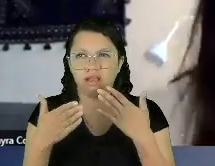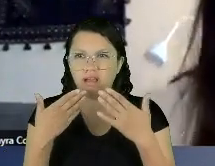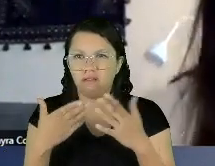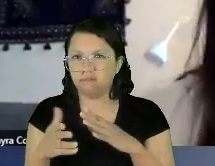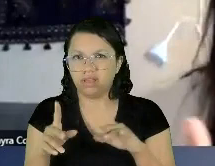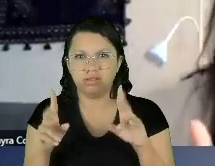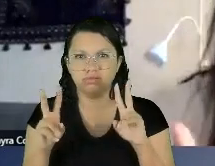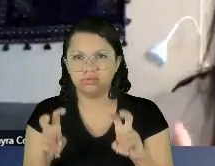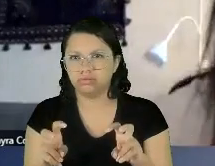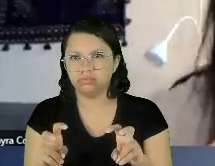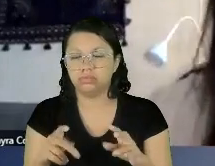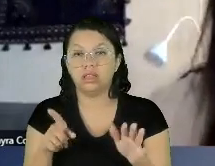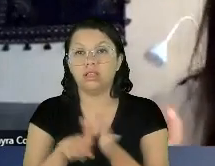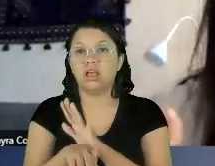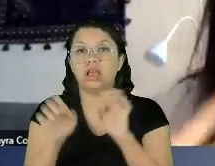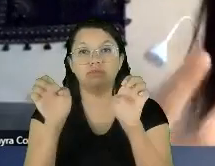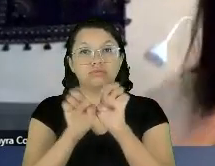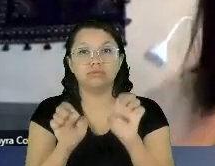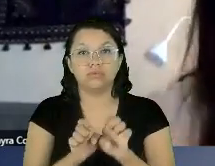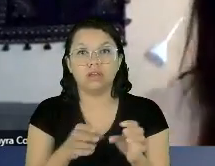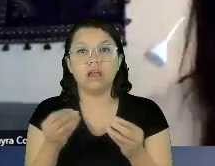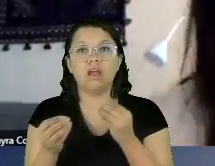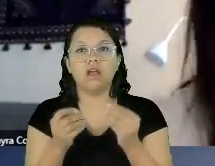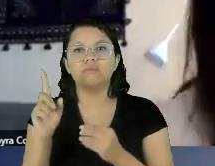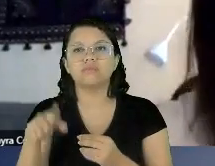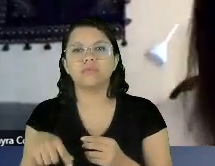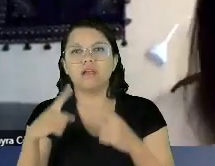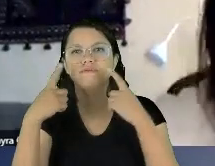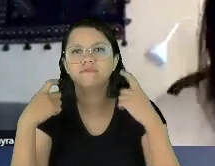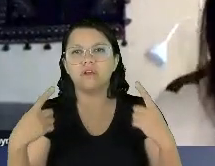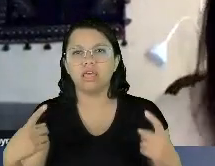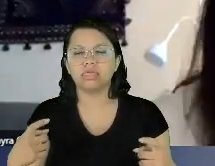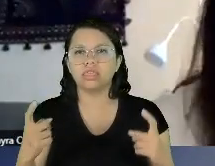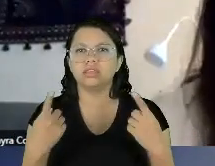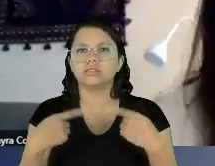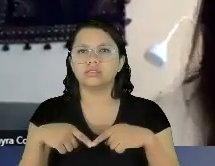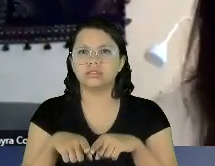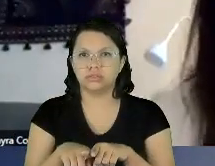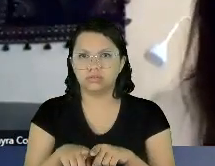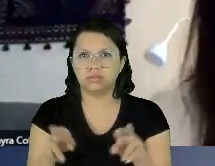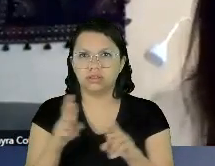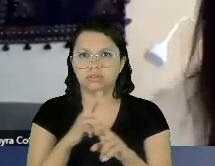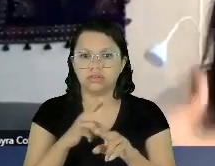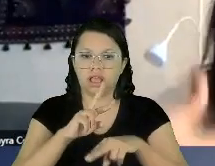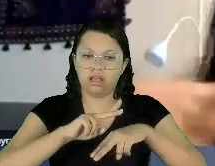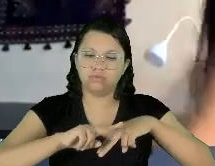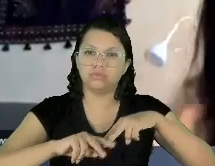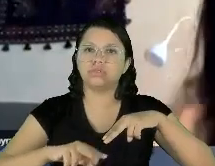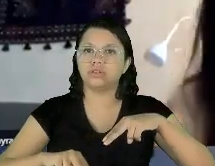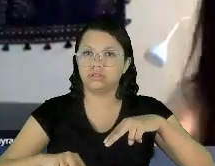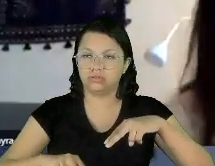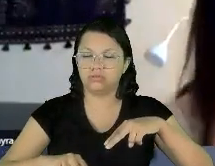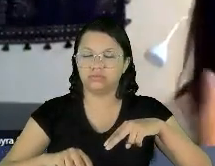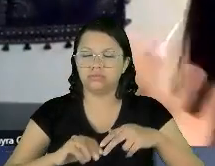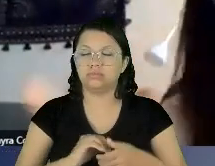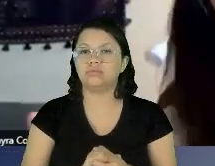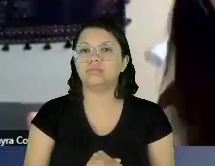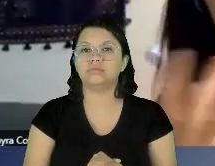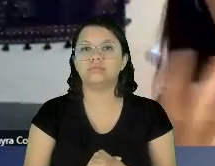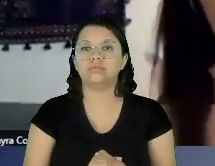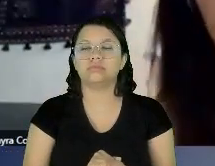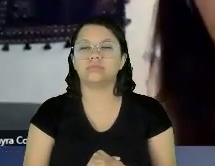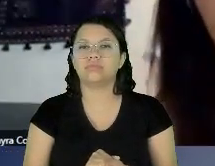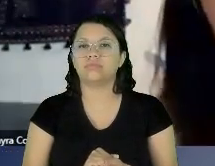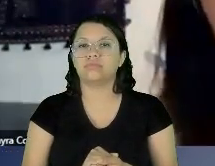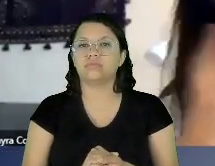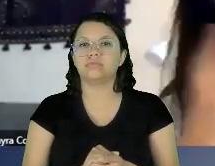dificultando muito a conversa de questões que são estruturais, como é a violência sexual de gênero, né? A violência de gênero que toma